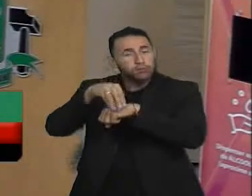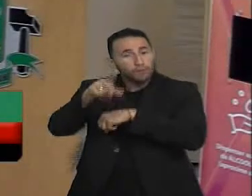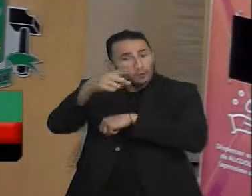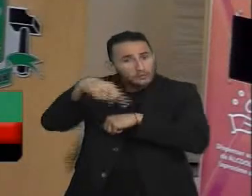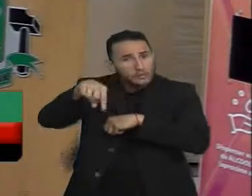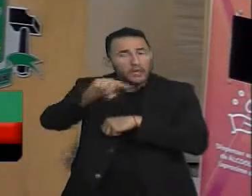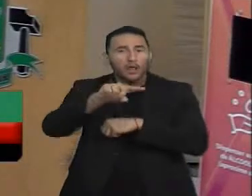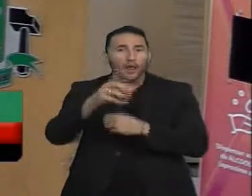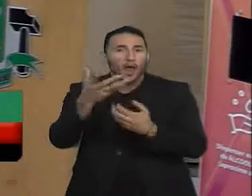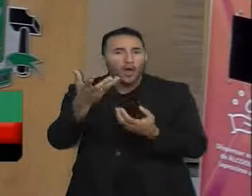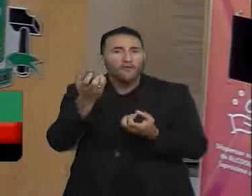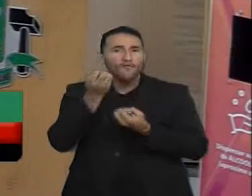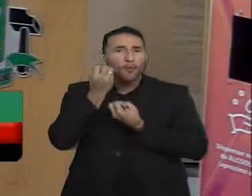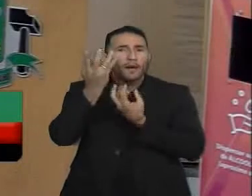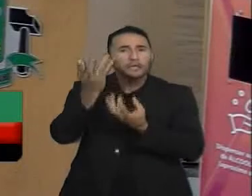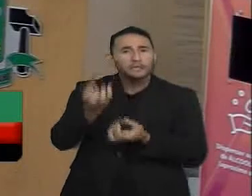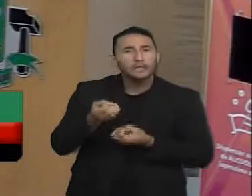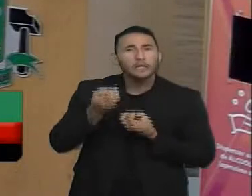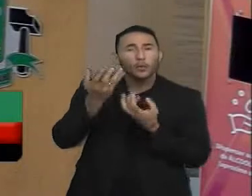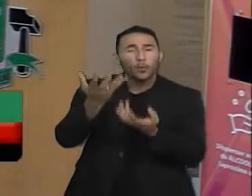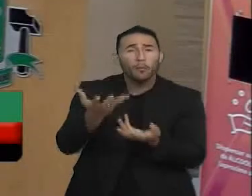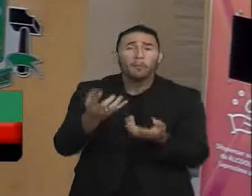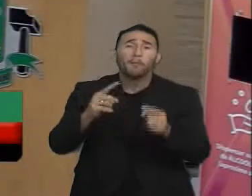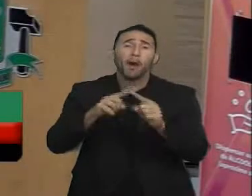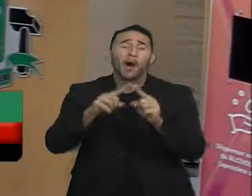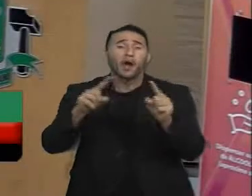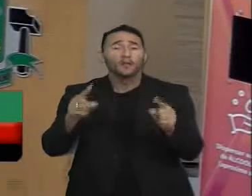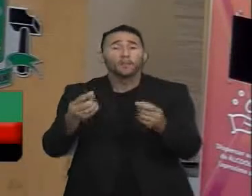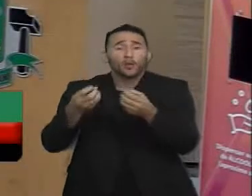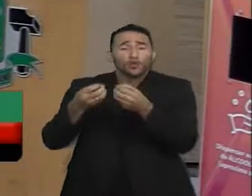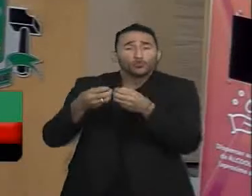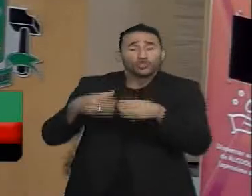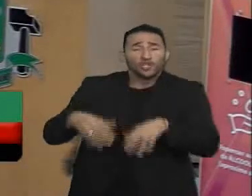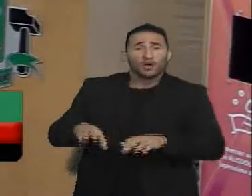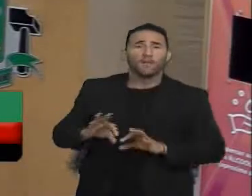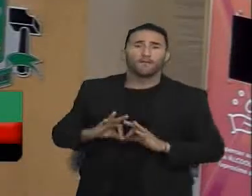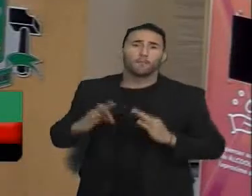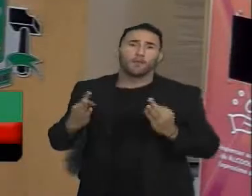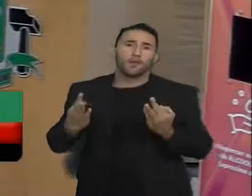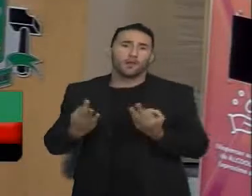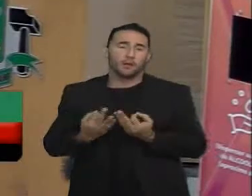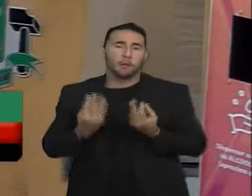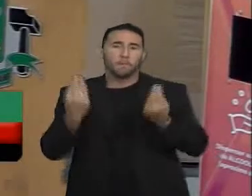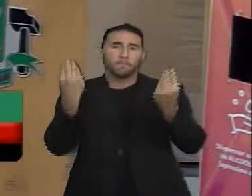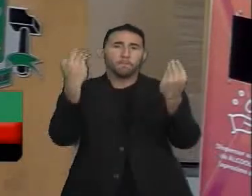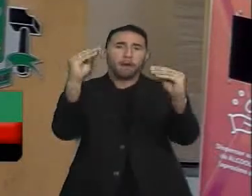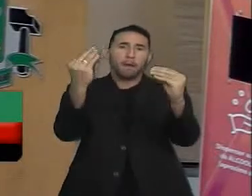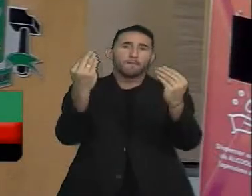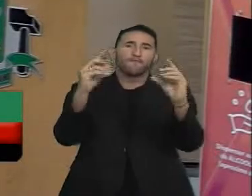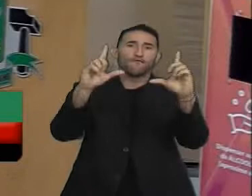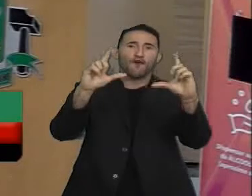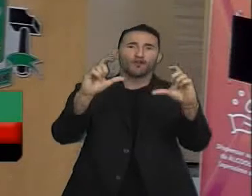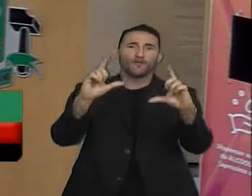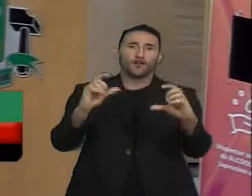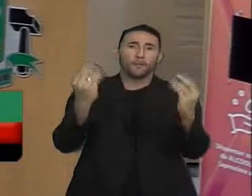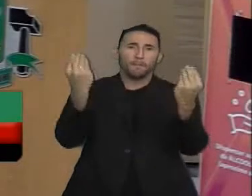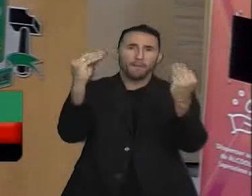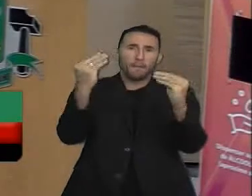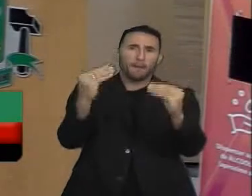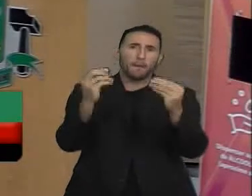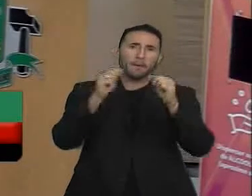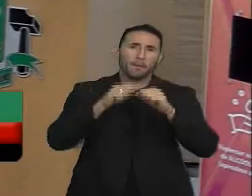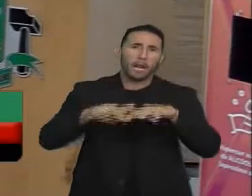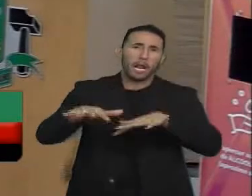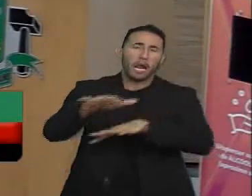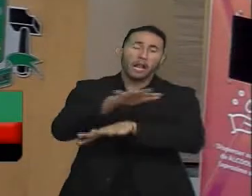trazer uma informação e coloca essas fotos. E a vereadora Lúcia aqui, parabéns, vereadora